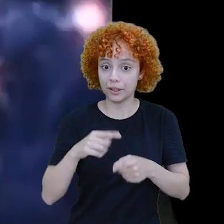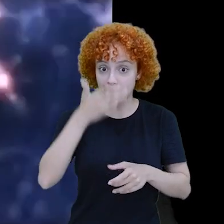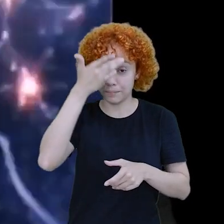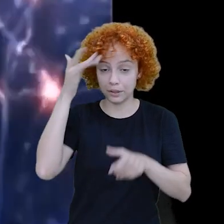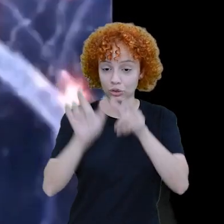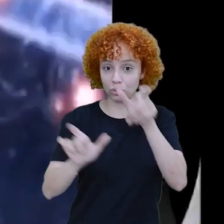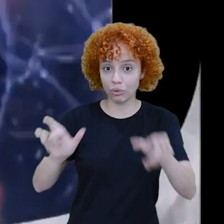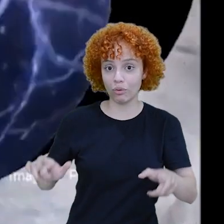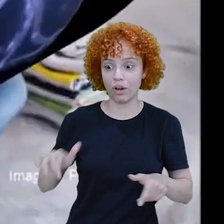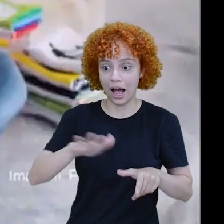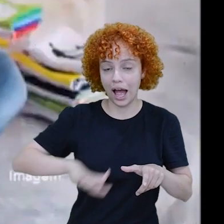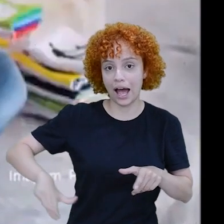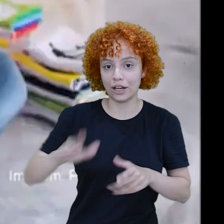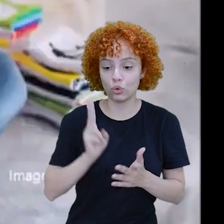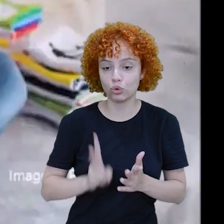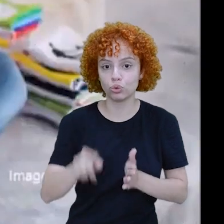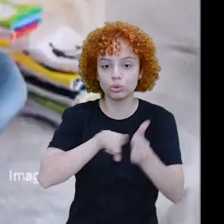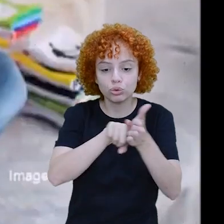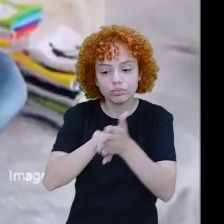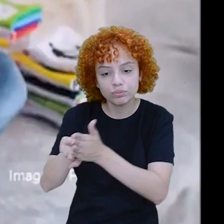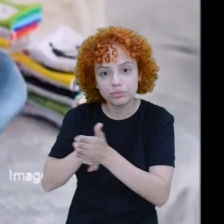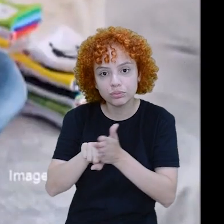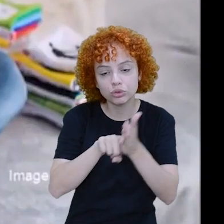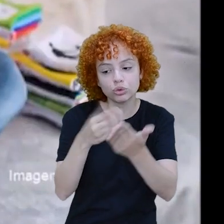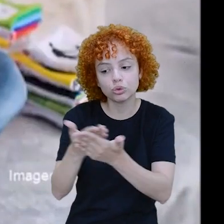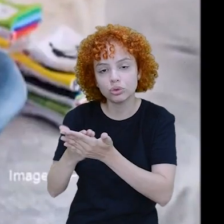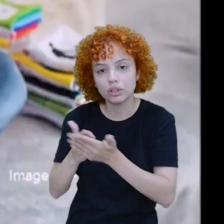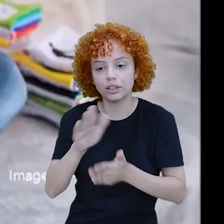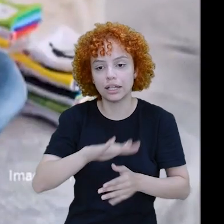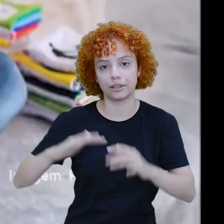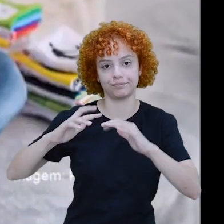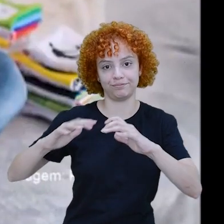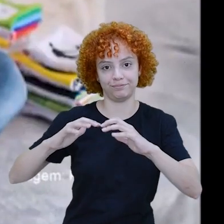estão ativos na descoberta dos seus mistérios.